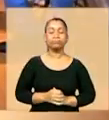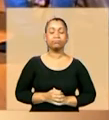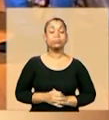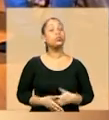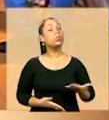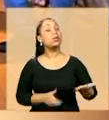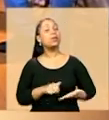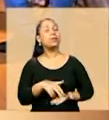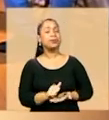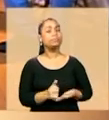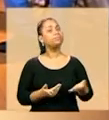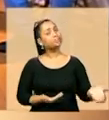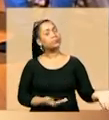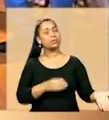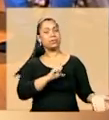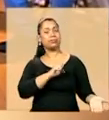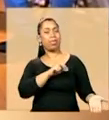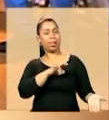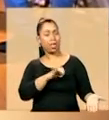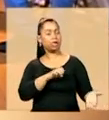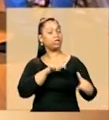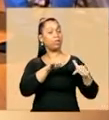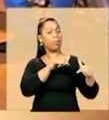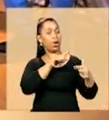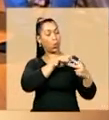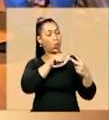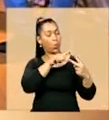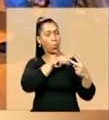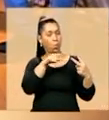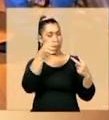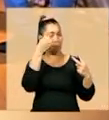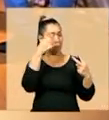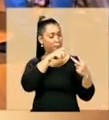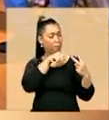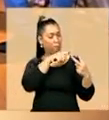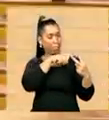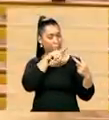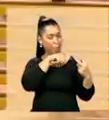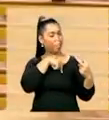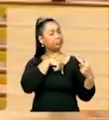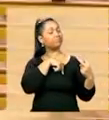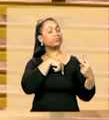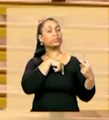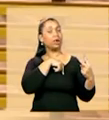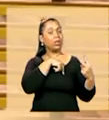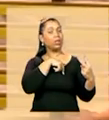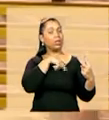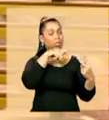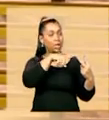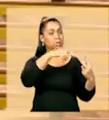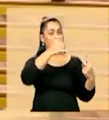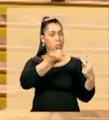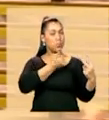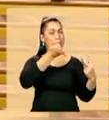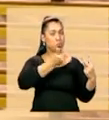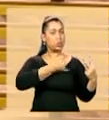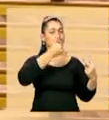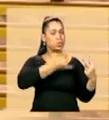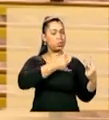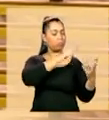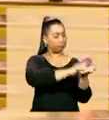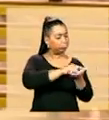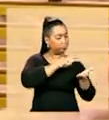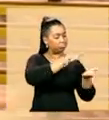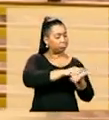Entendi. Ô, Ana, o Sereste trabalha com 2 bases de dados, né? Vocês têm 2 bases de onde essas notificações